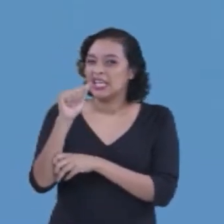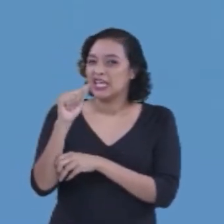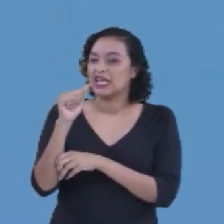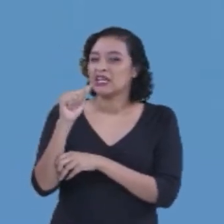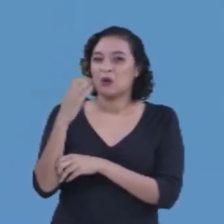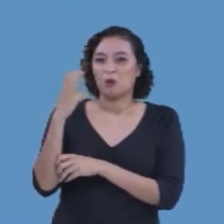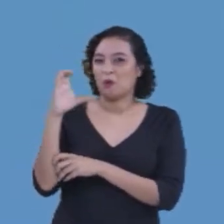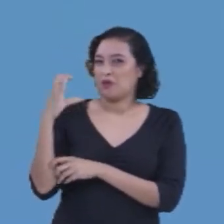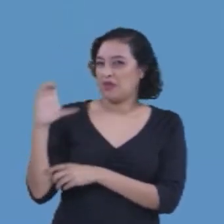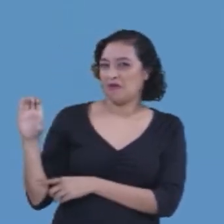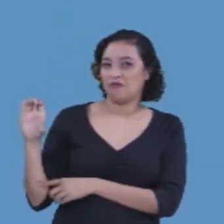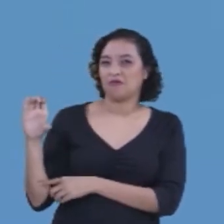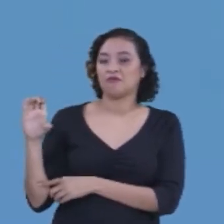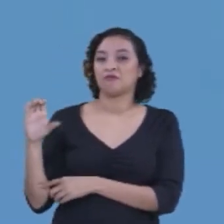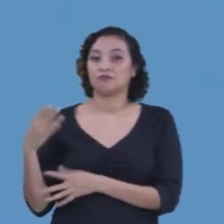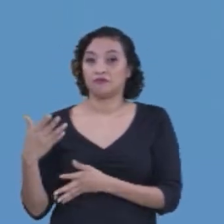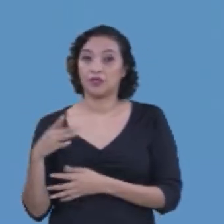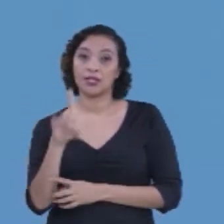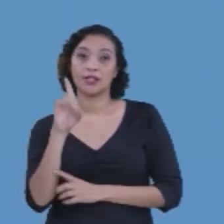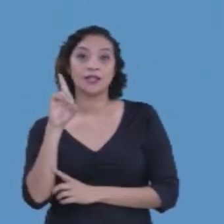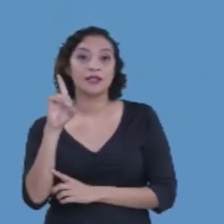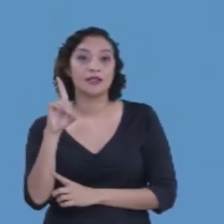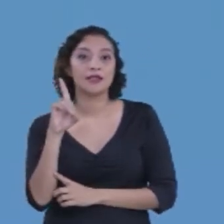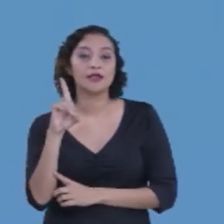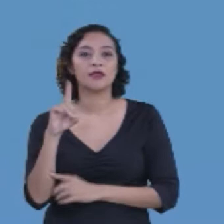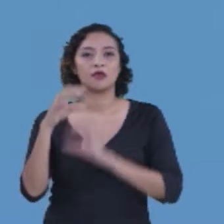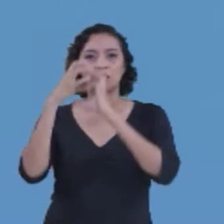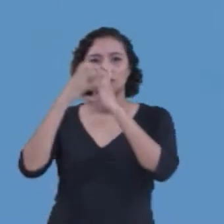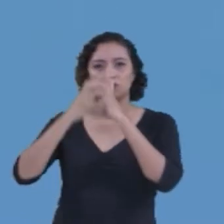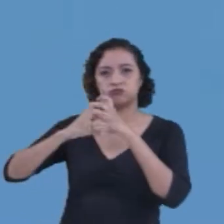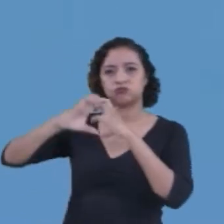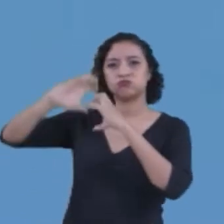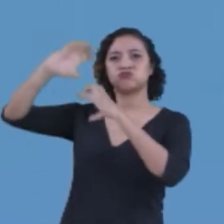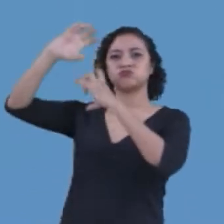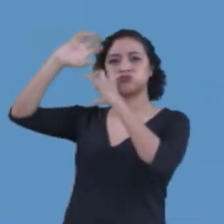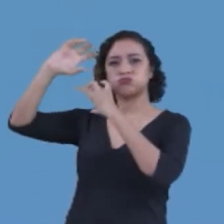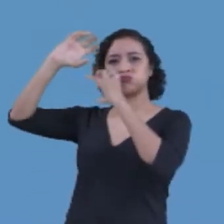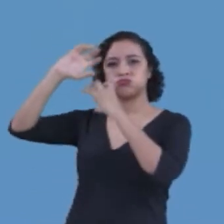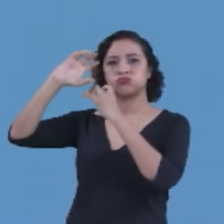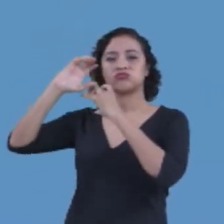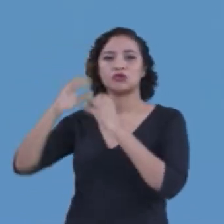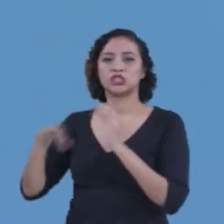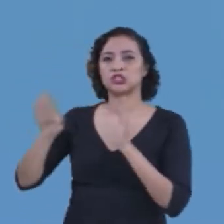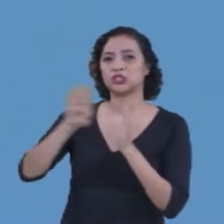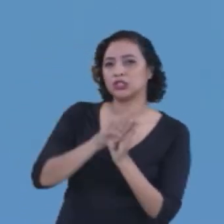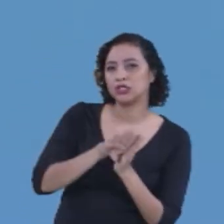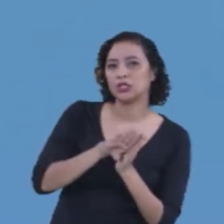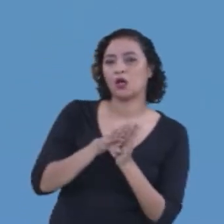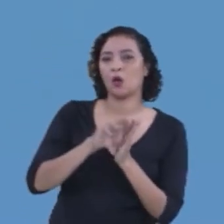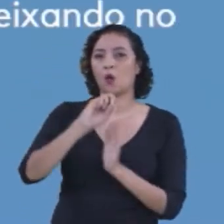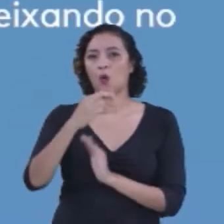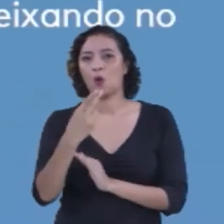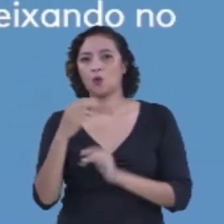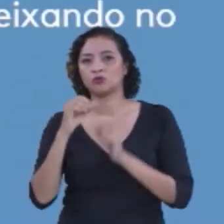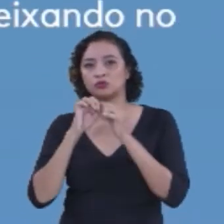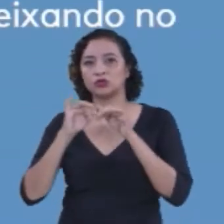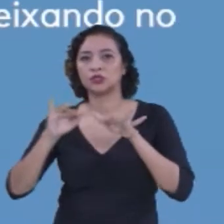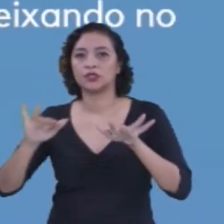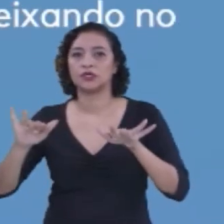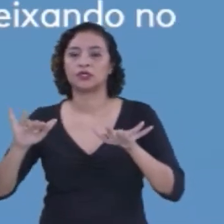Muito bem. Toque de saída, toque de entrada. Vamos analisar lá o texto? Vamos voltar aqui e analisar o texto? Olha só, observe